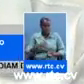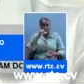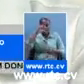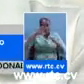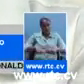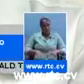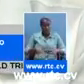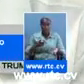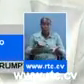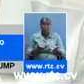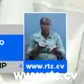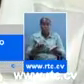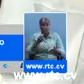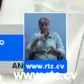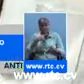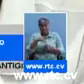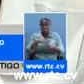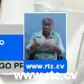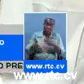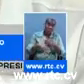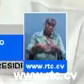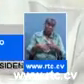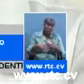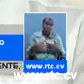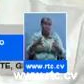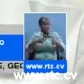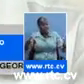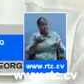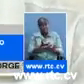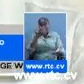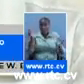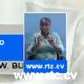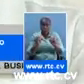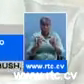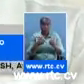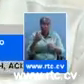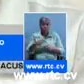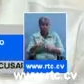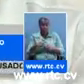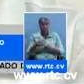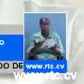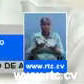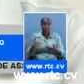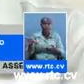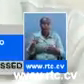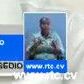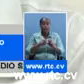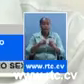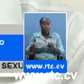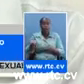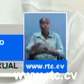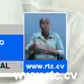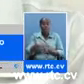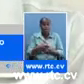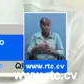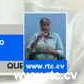o tratamento que vamos fazer não vai ter grande impacto. Portanto, tem que haver limpeza da área. Ontem tivemos uma reunião